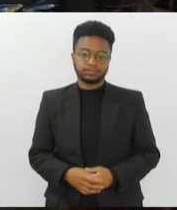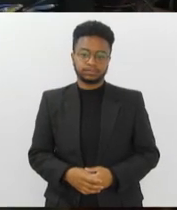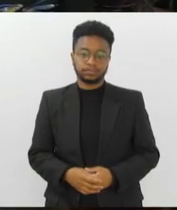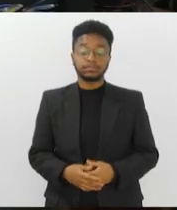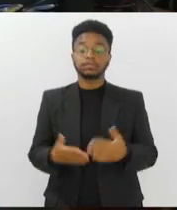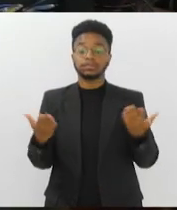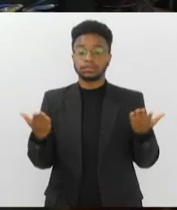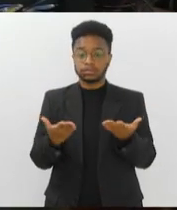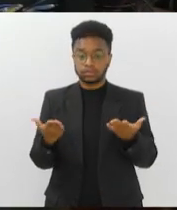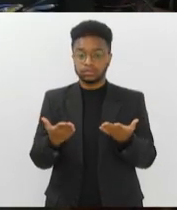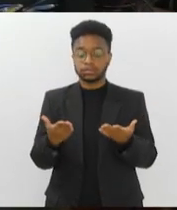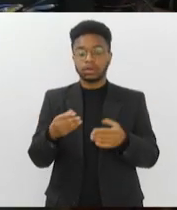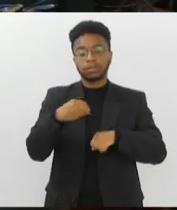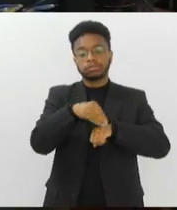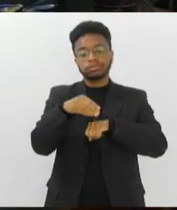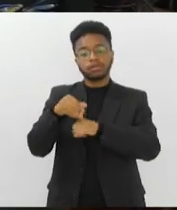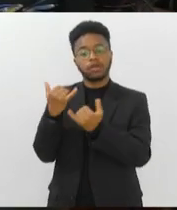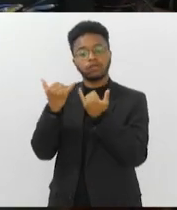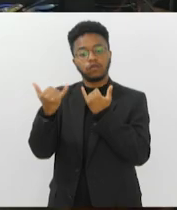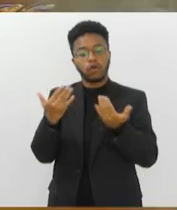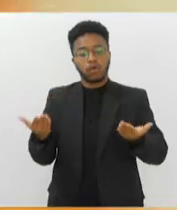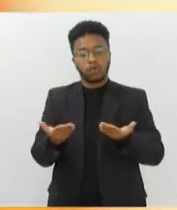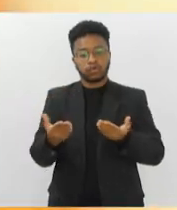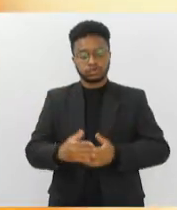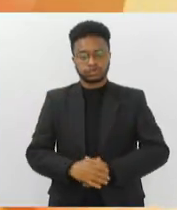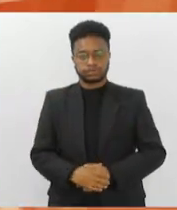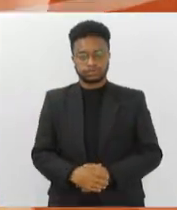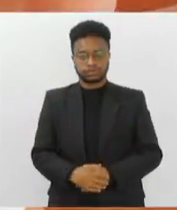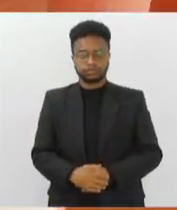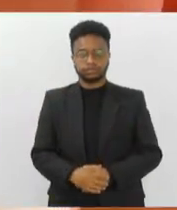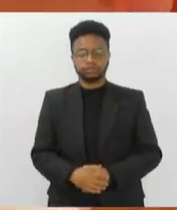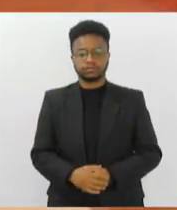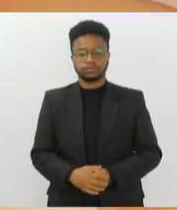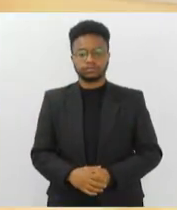Vamos agora ao nosso giro de notícias de hoje.